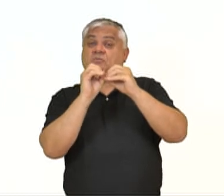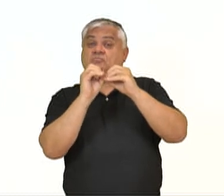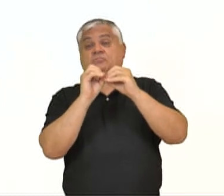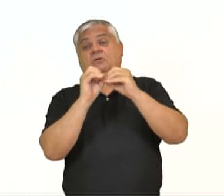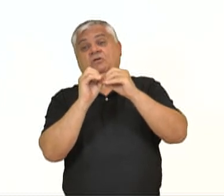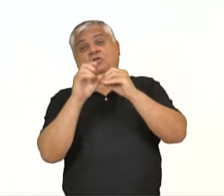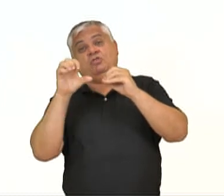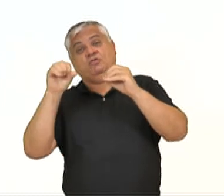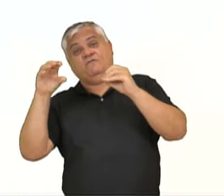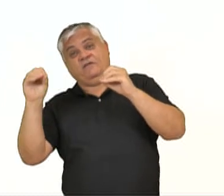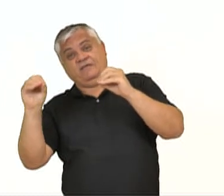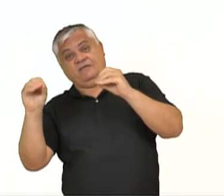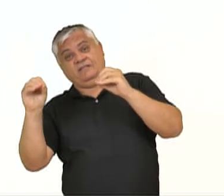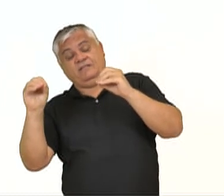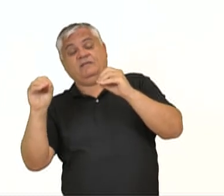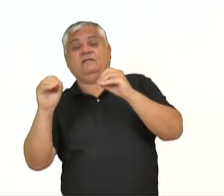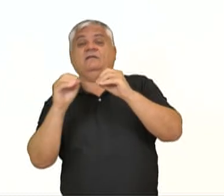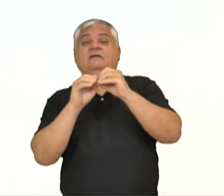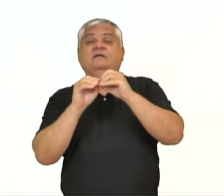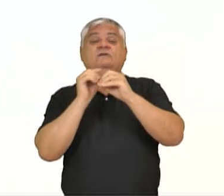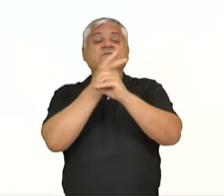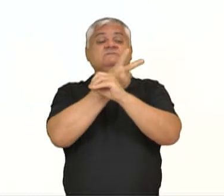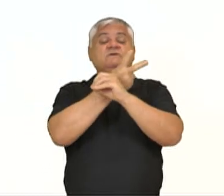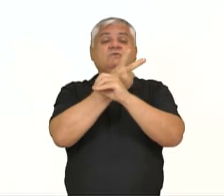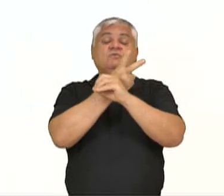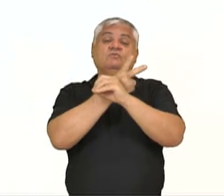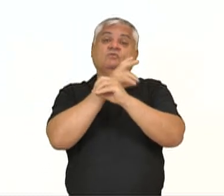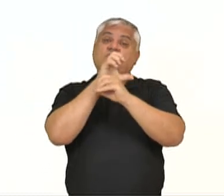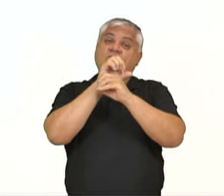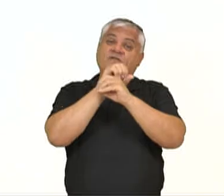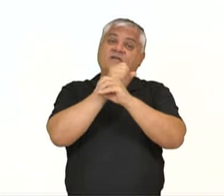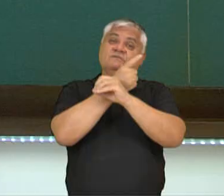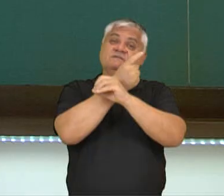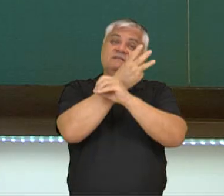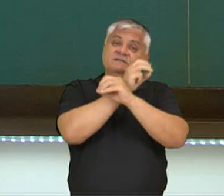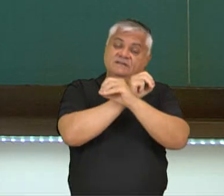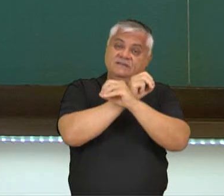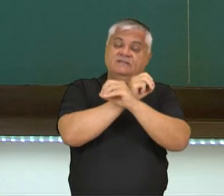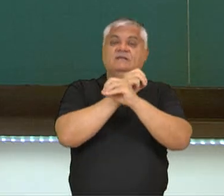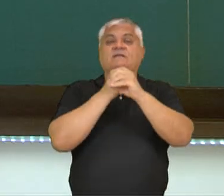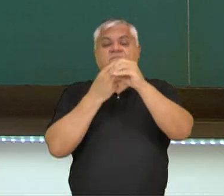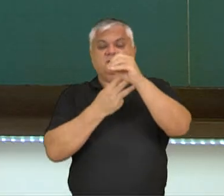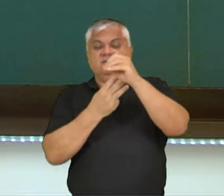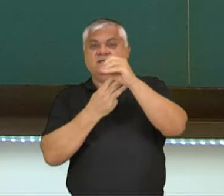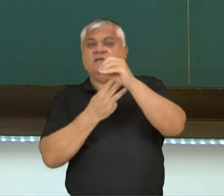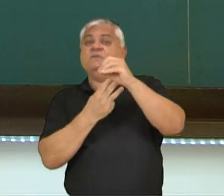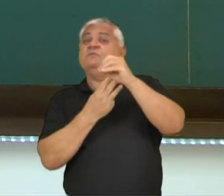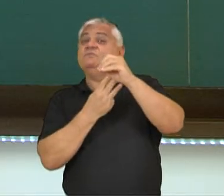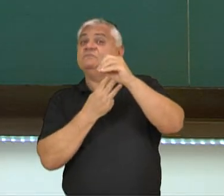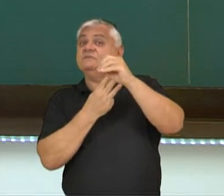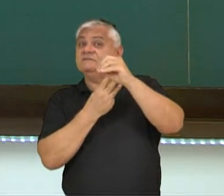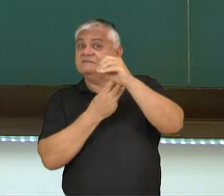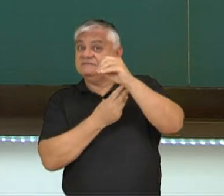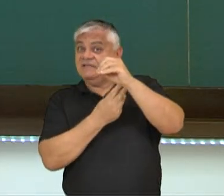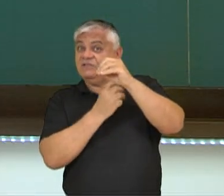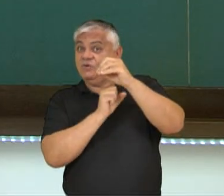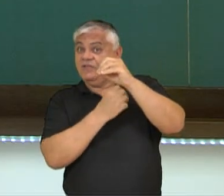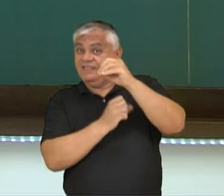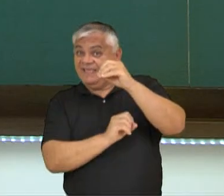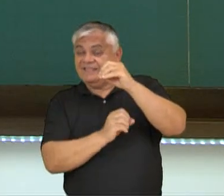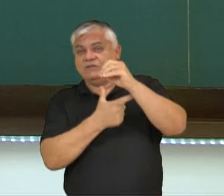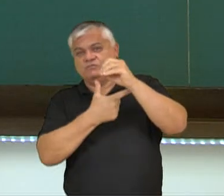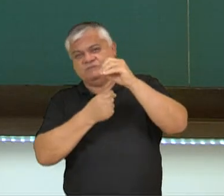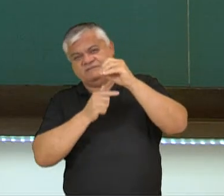graus. No segundo quadrante, os ângulos que vão de 90 a 180 graus. No terceiro quadrante, os ângulos que vão de 180